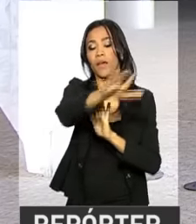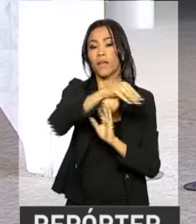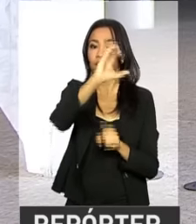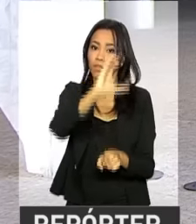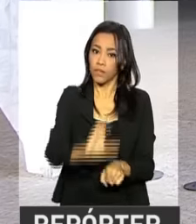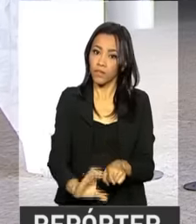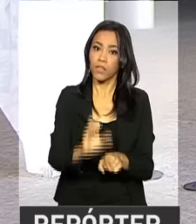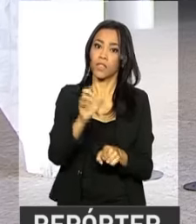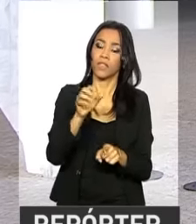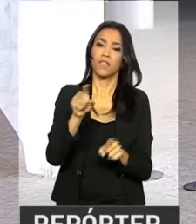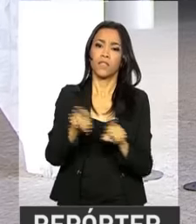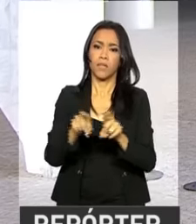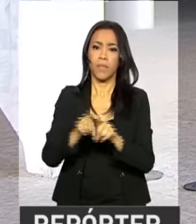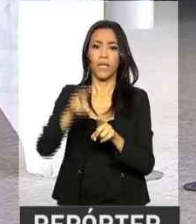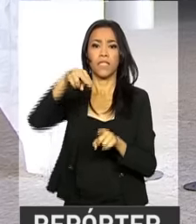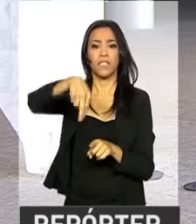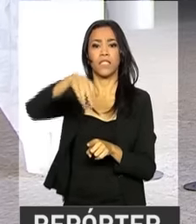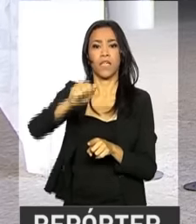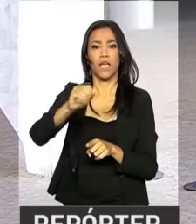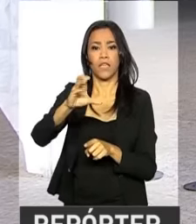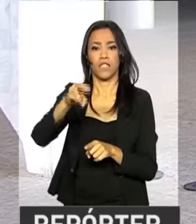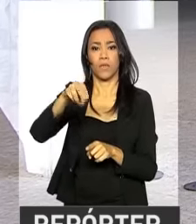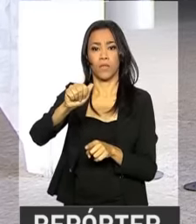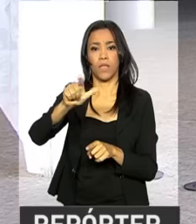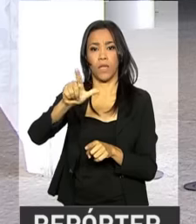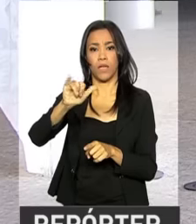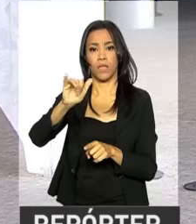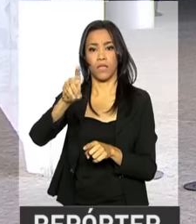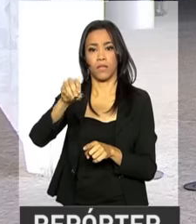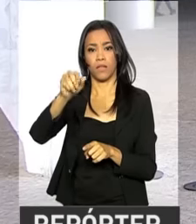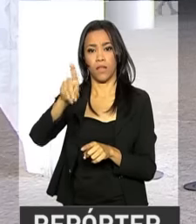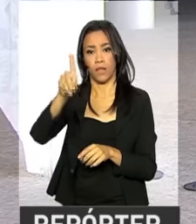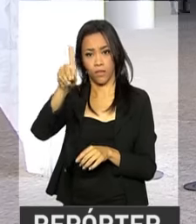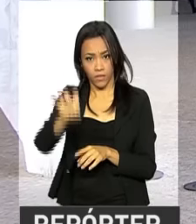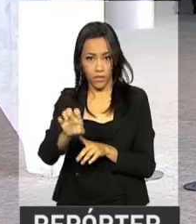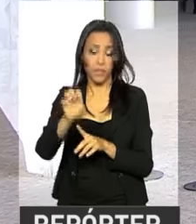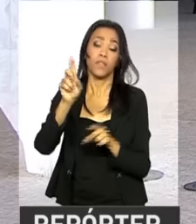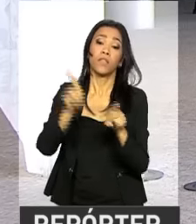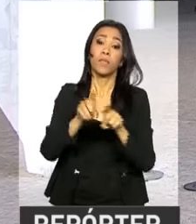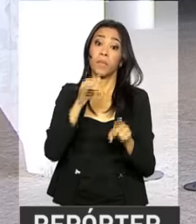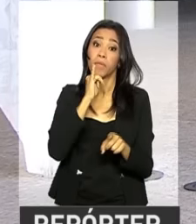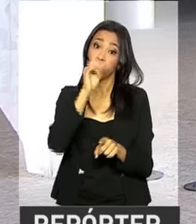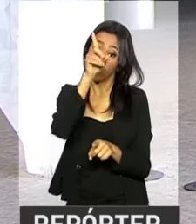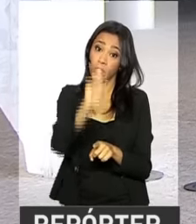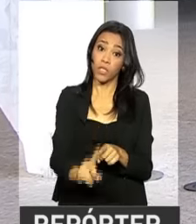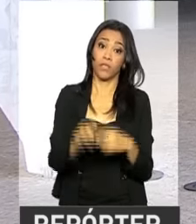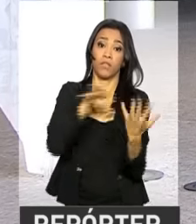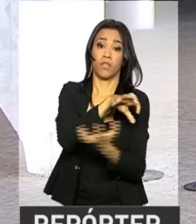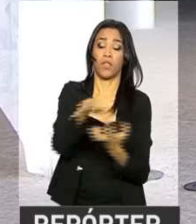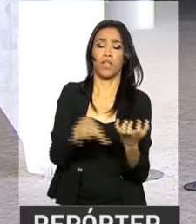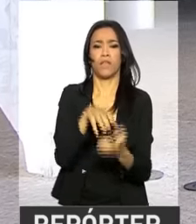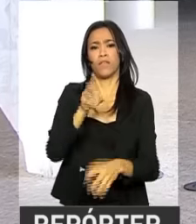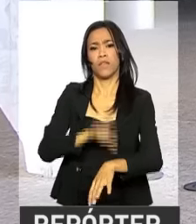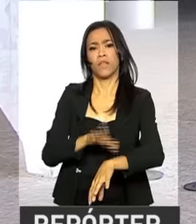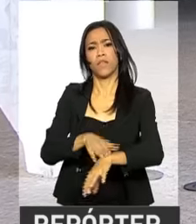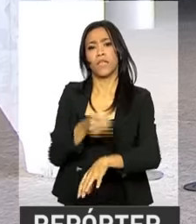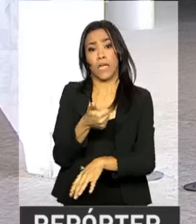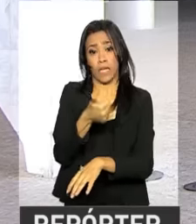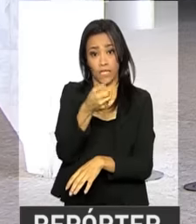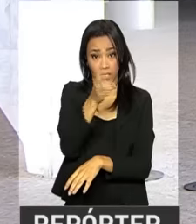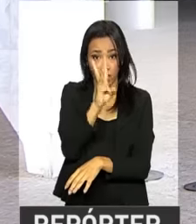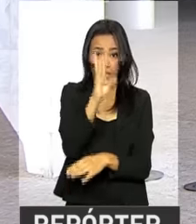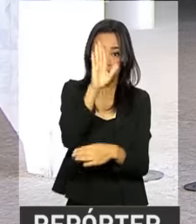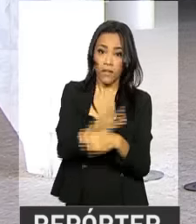cidadania e de nacionalidade com relação à cidadania, como, por exemplo, o direito à greve. No início da tarde, às 15 horas,